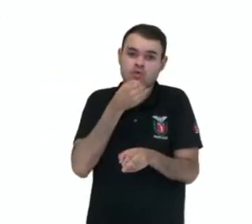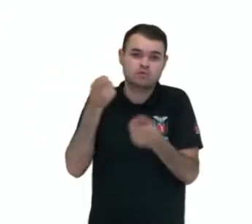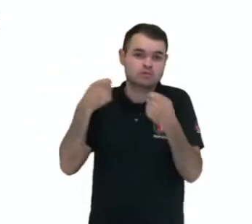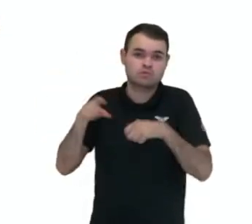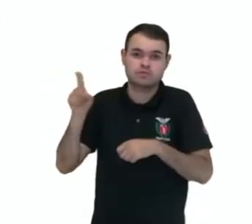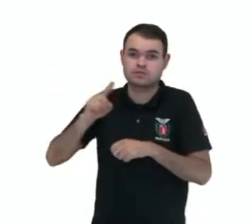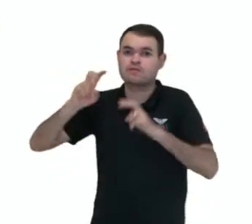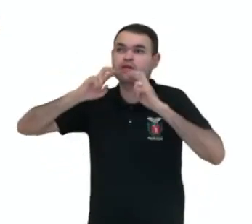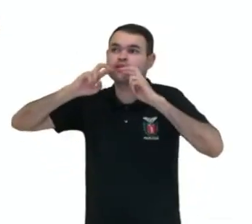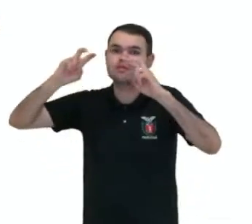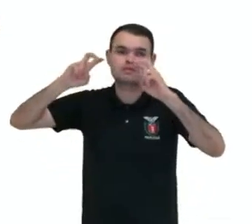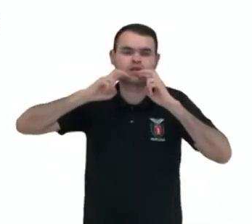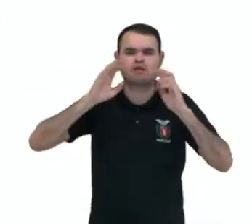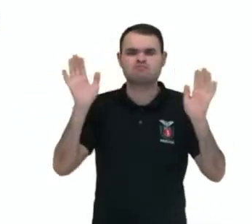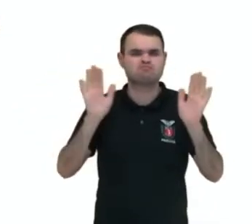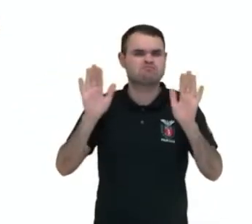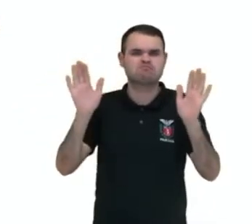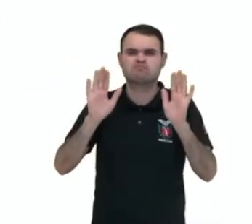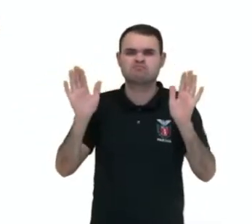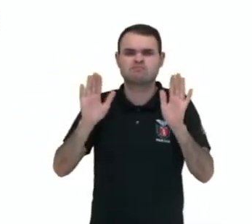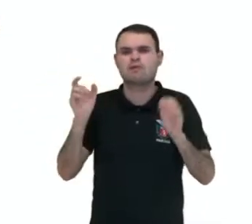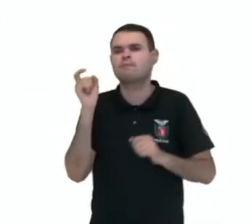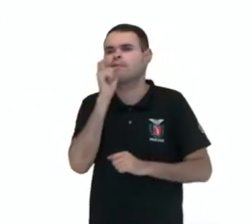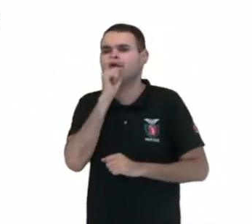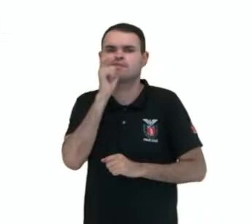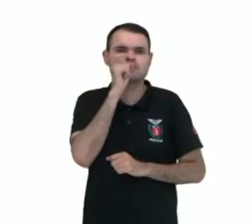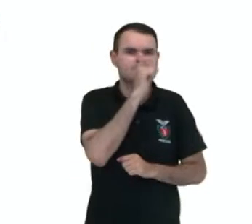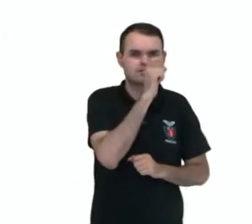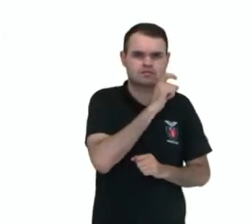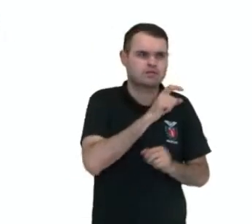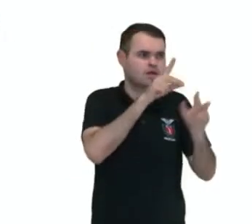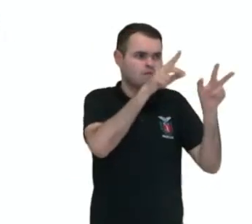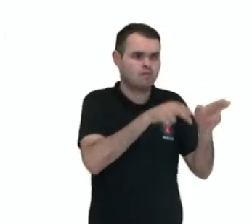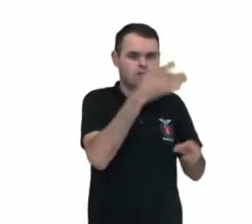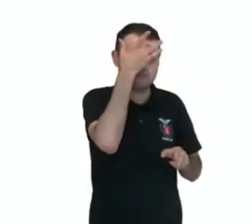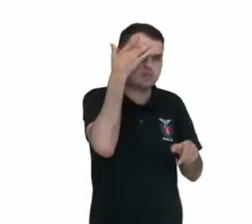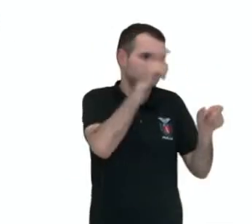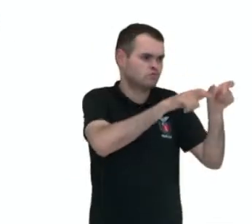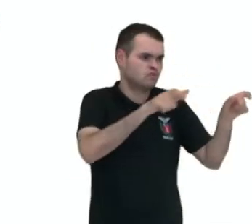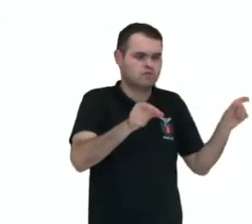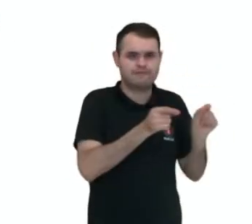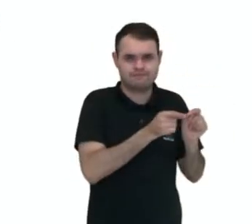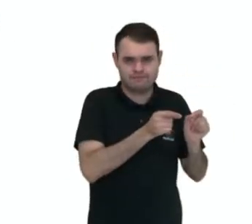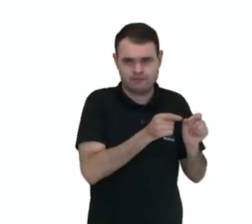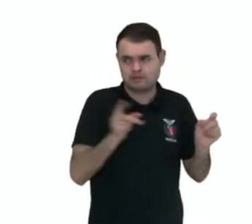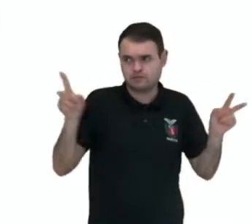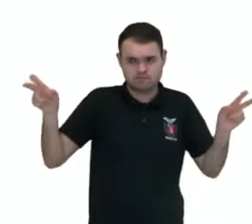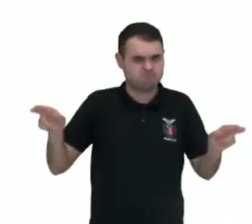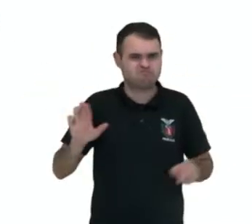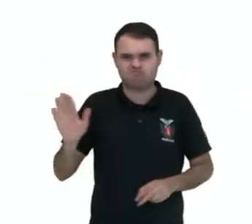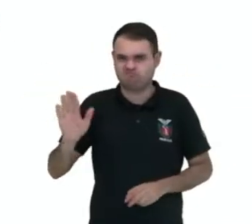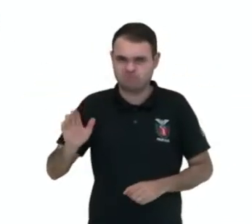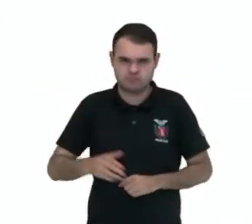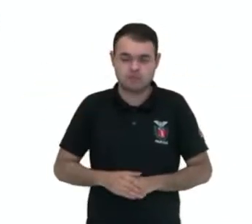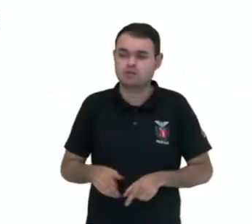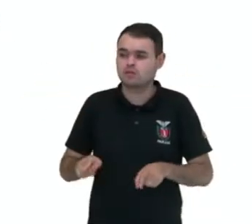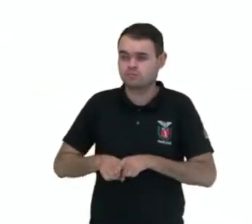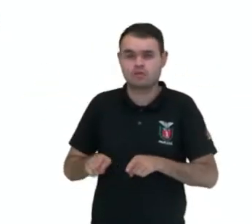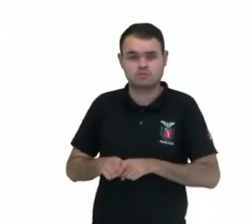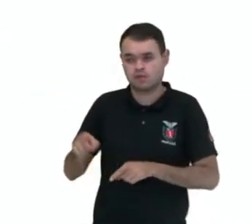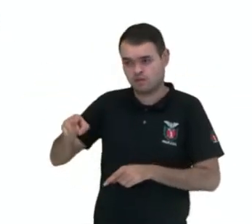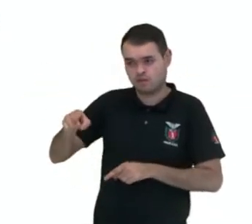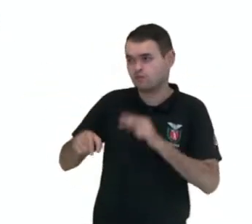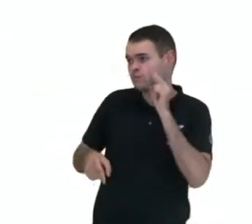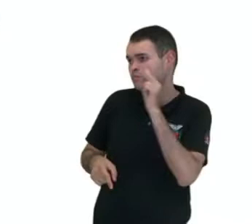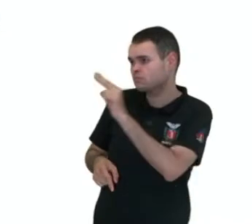precisava gritar, nem também mentir como as pessoas estavam sempre fazendo. E também poder ficar olhando